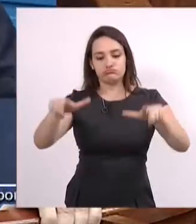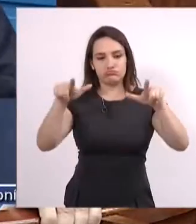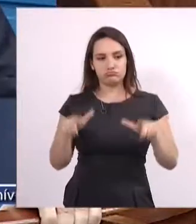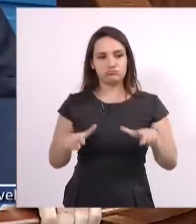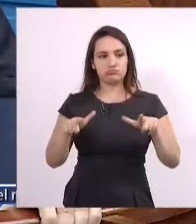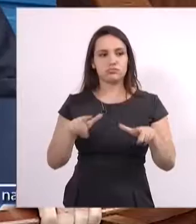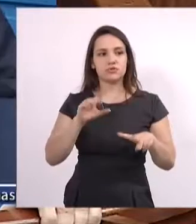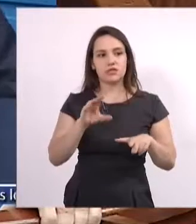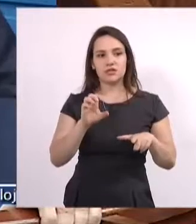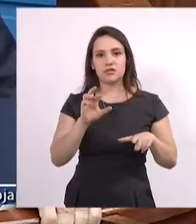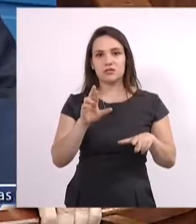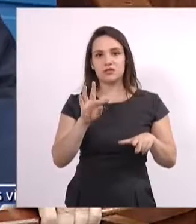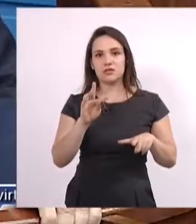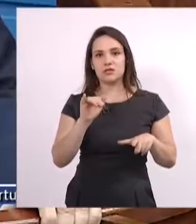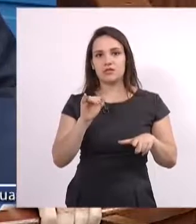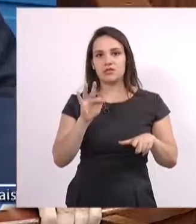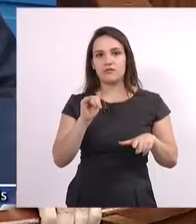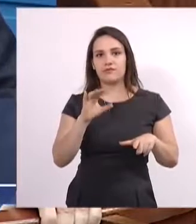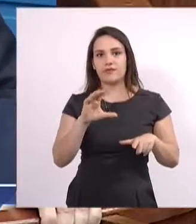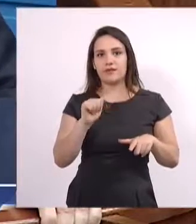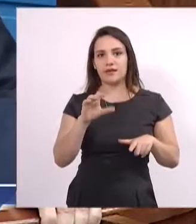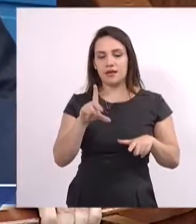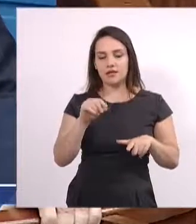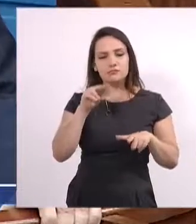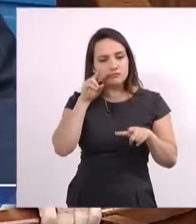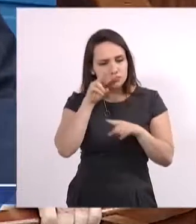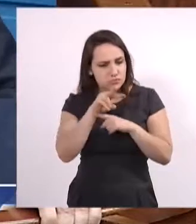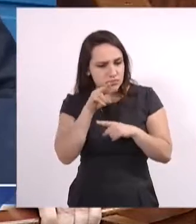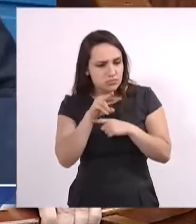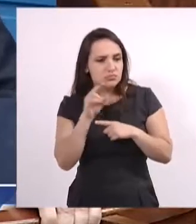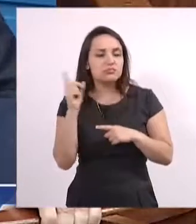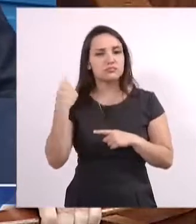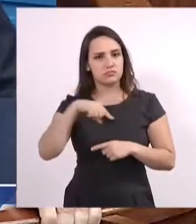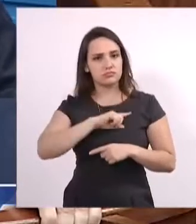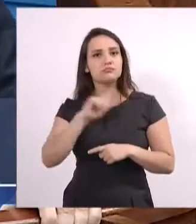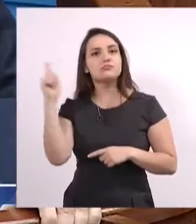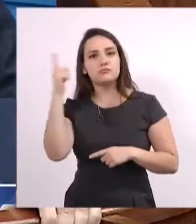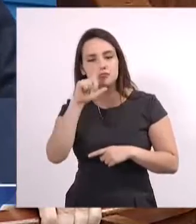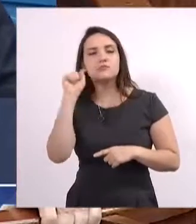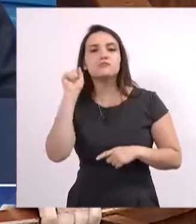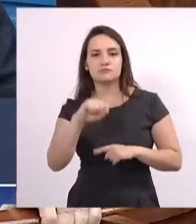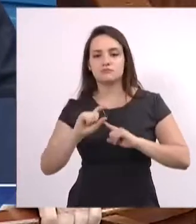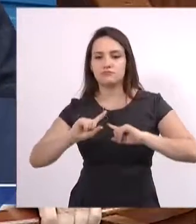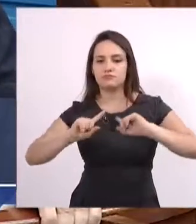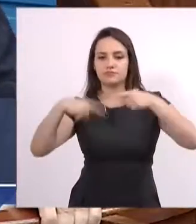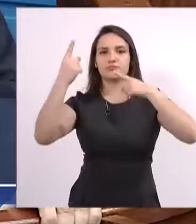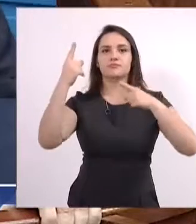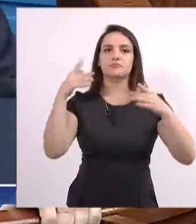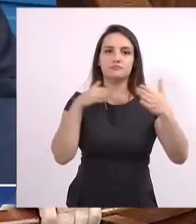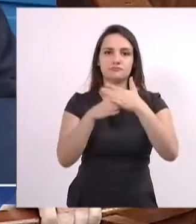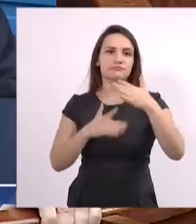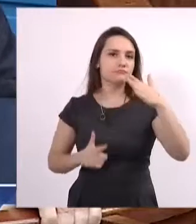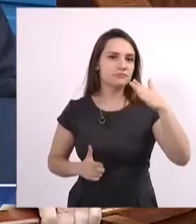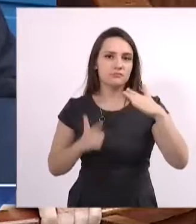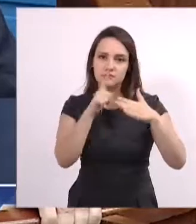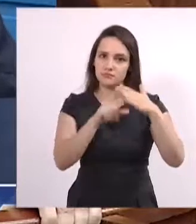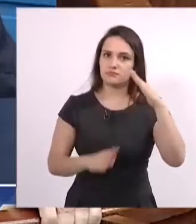consorcial, de inspeção consorcial, nós vamos superar essa etapa.